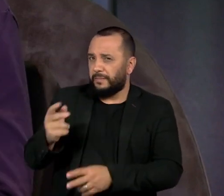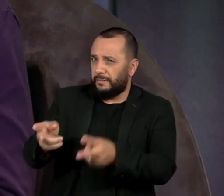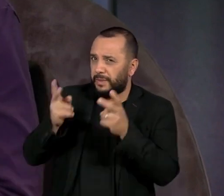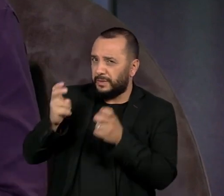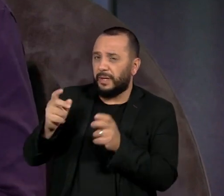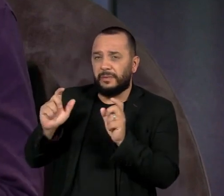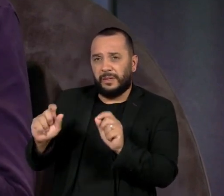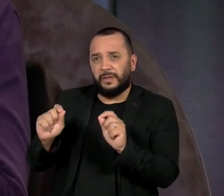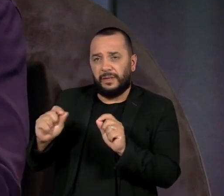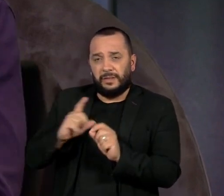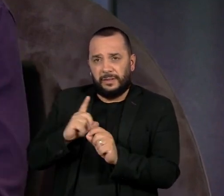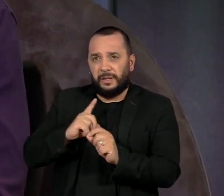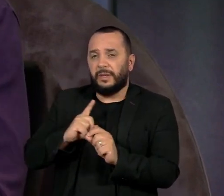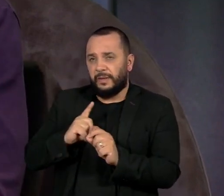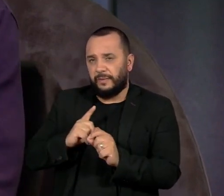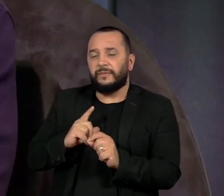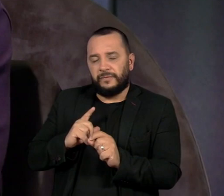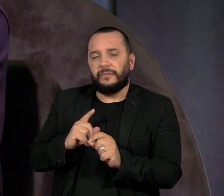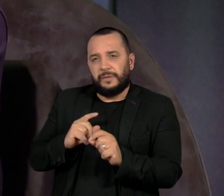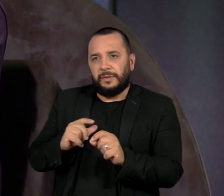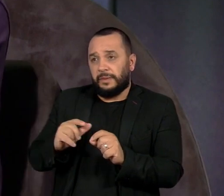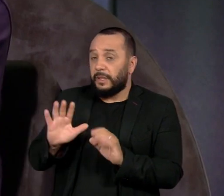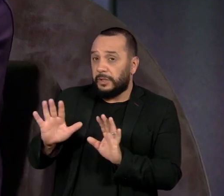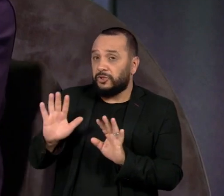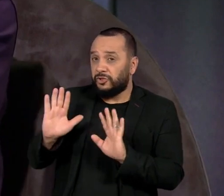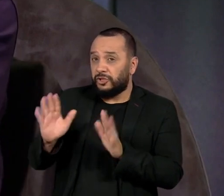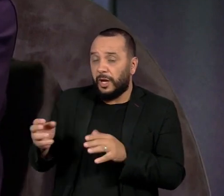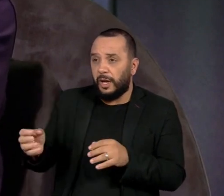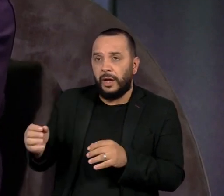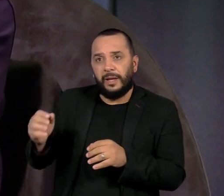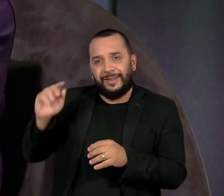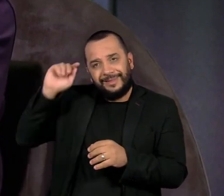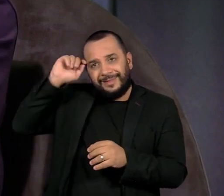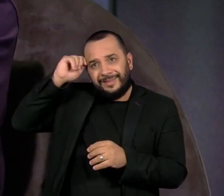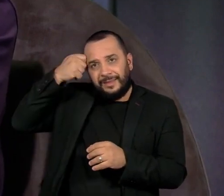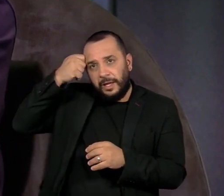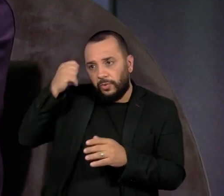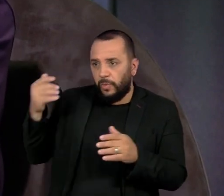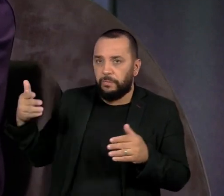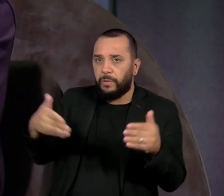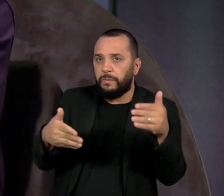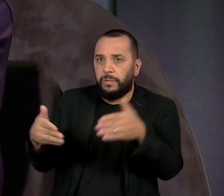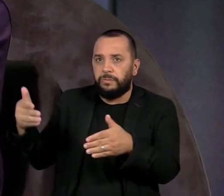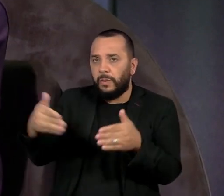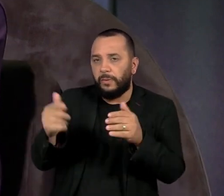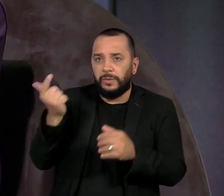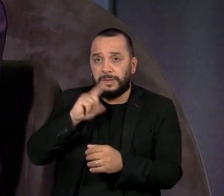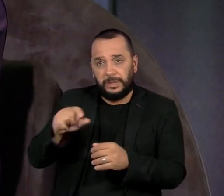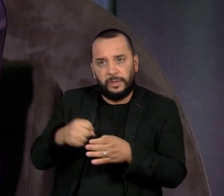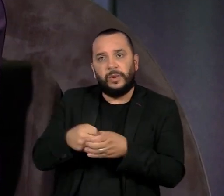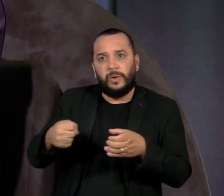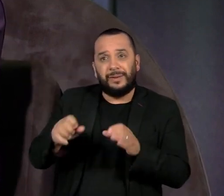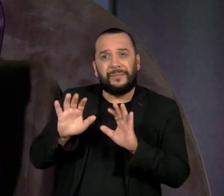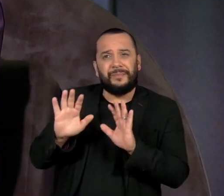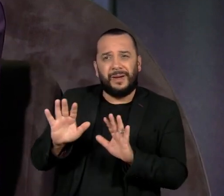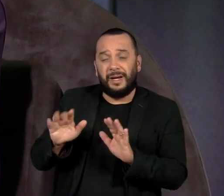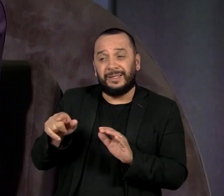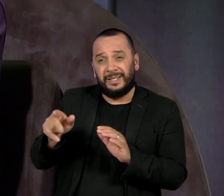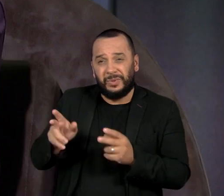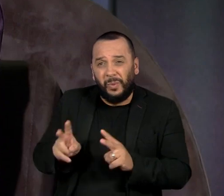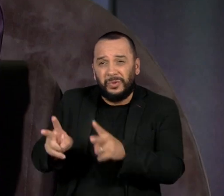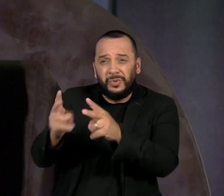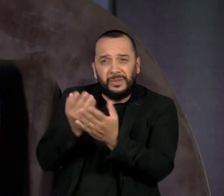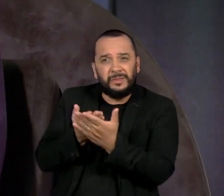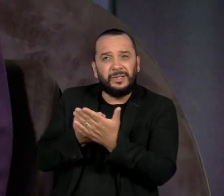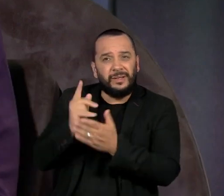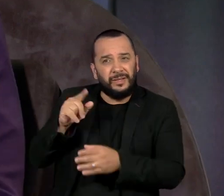a mudança do rosto daquelas pessoas que estavam ali dentro. Mas a manutenção é de fato um gargalo, né? As bolsas, elas